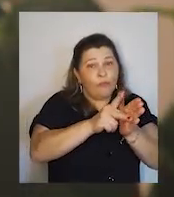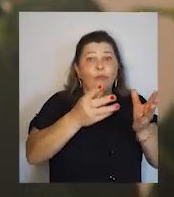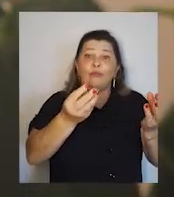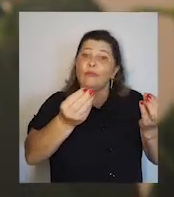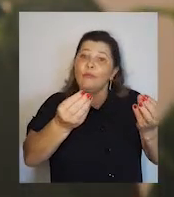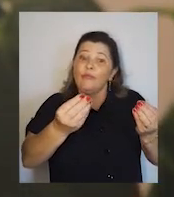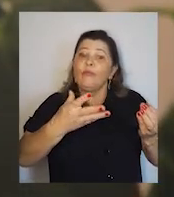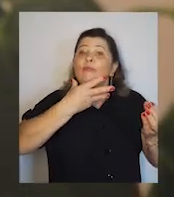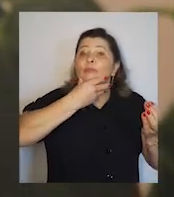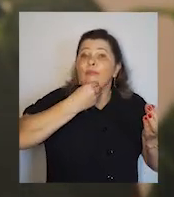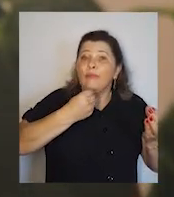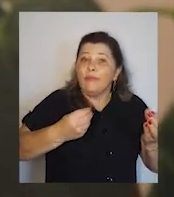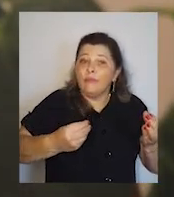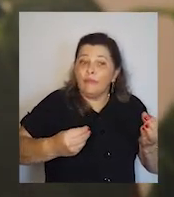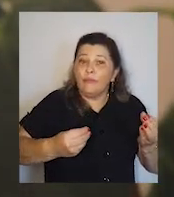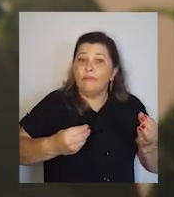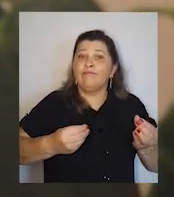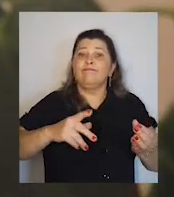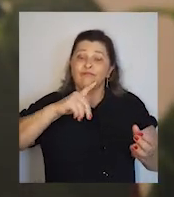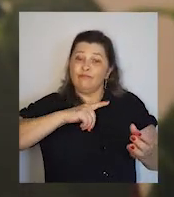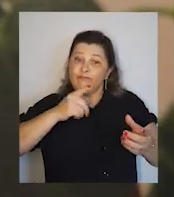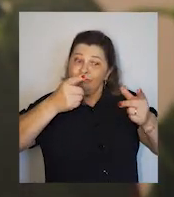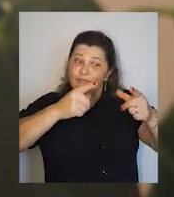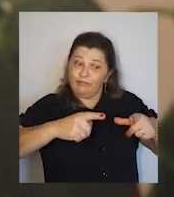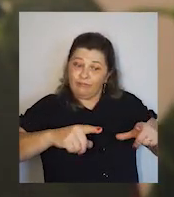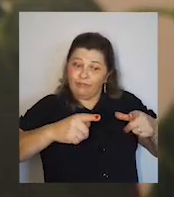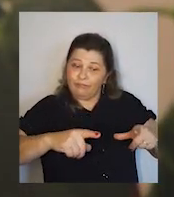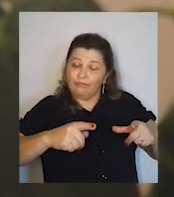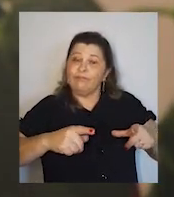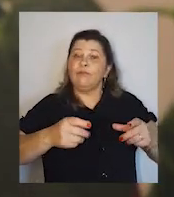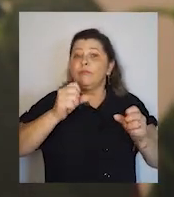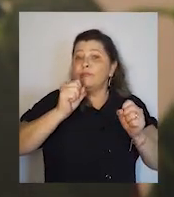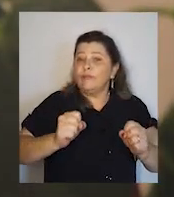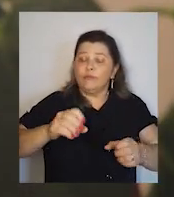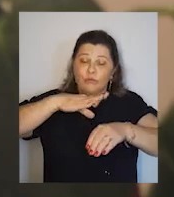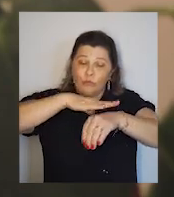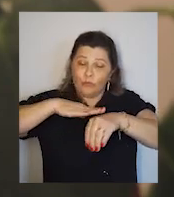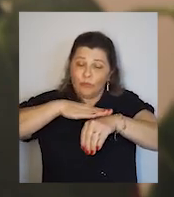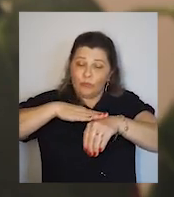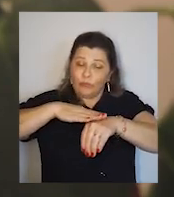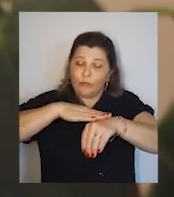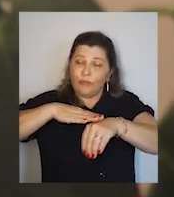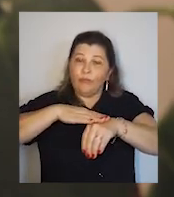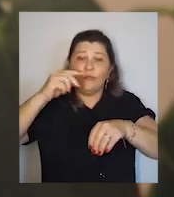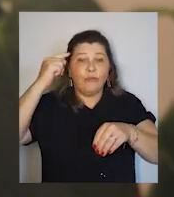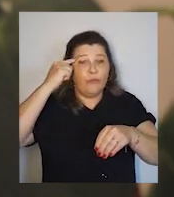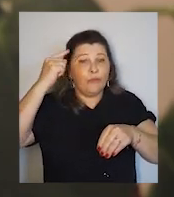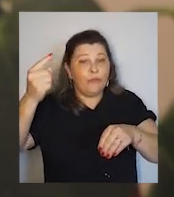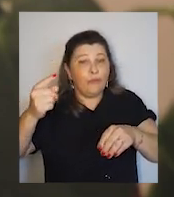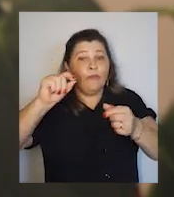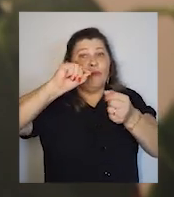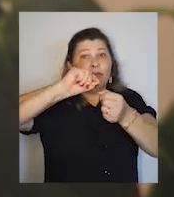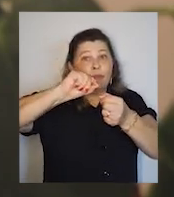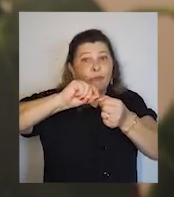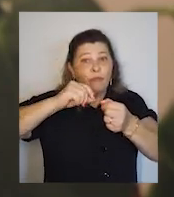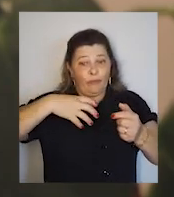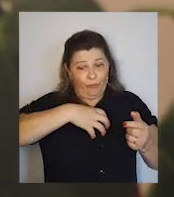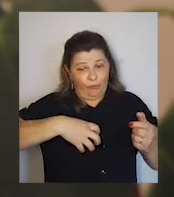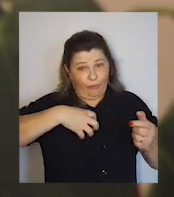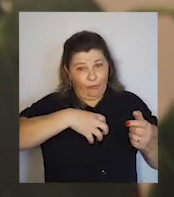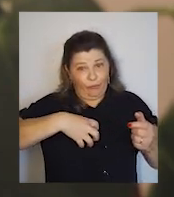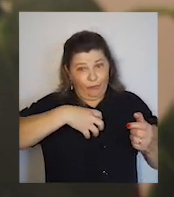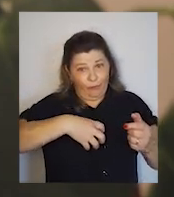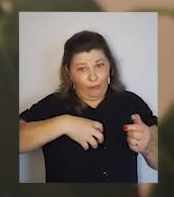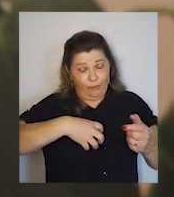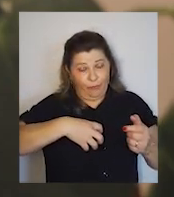homens vieram nos trazendo a necessidade de ter um espaço deles, onde eles pudessem conversar sobre assuntos que faziam sentido para eles,